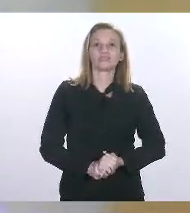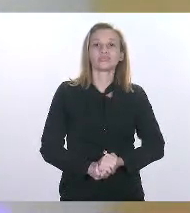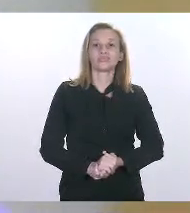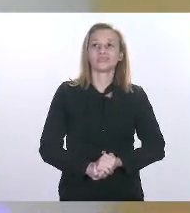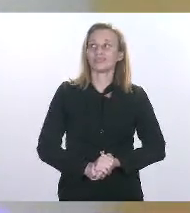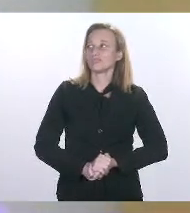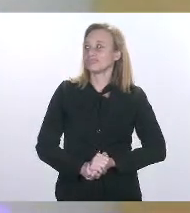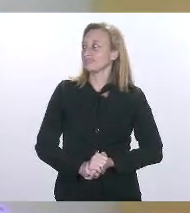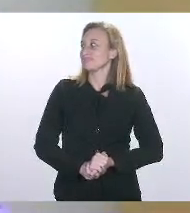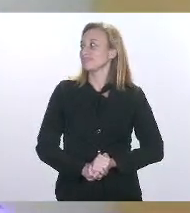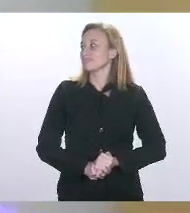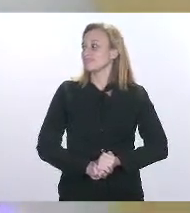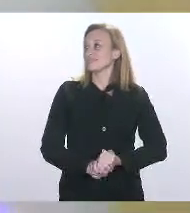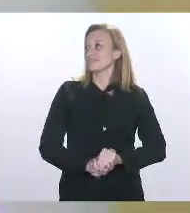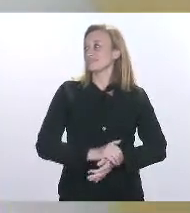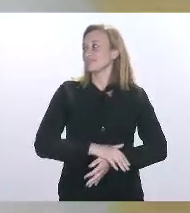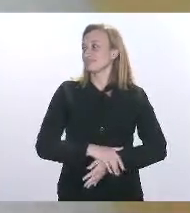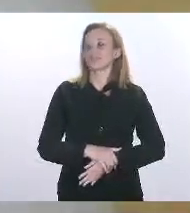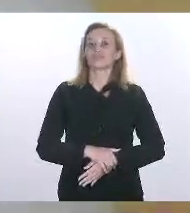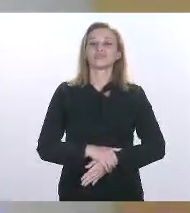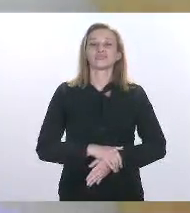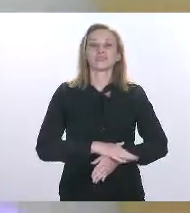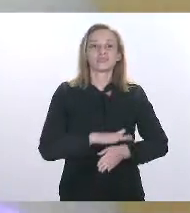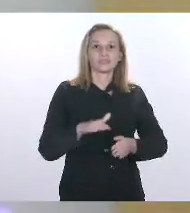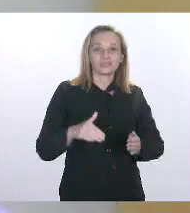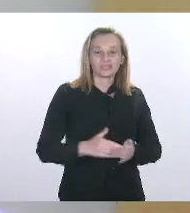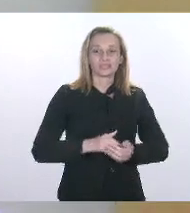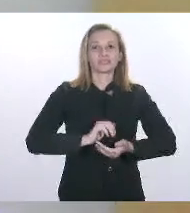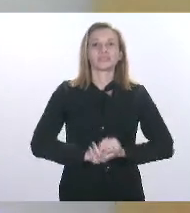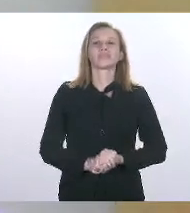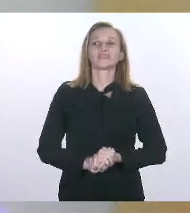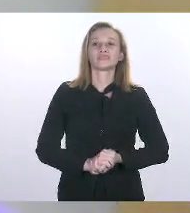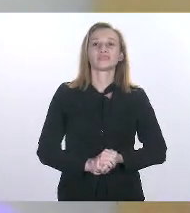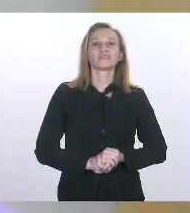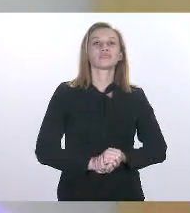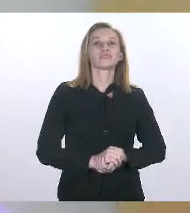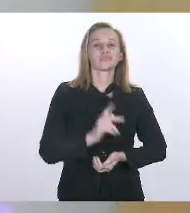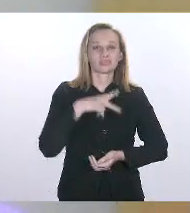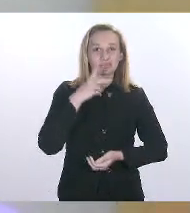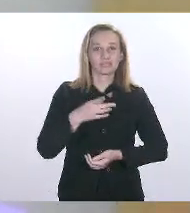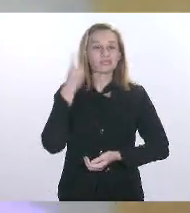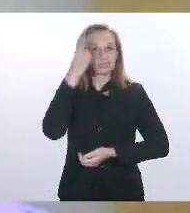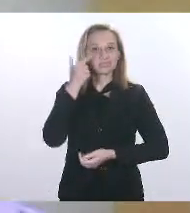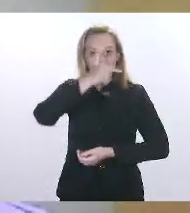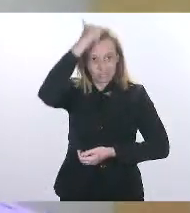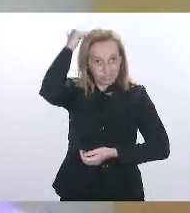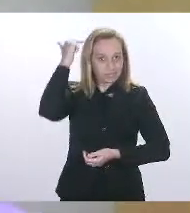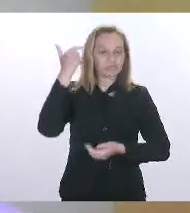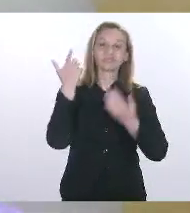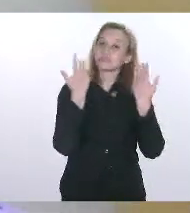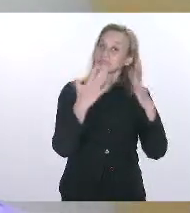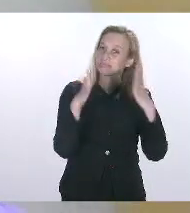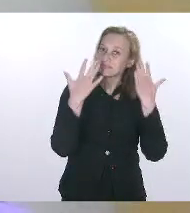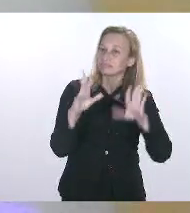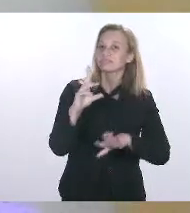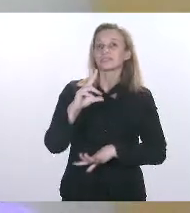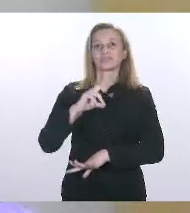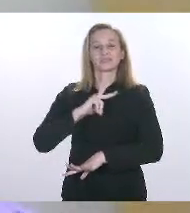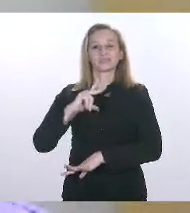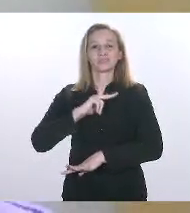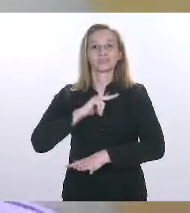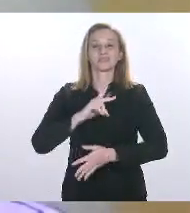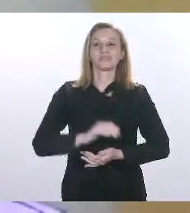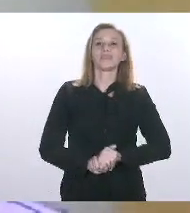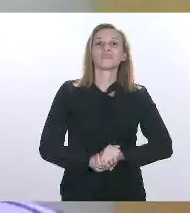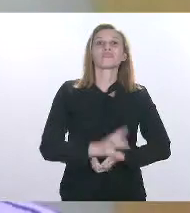subscrevo, portanto, todas as menções nominais feitas pelo deputado Luiz Paulo. Saúdo, em particular,